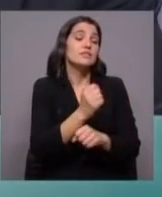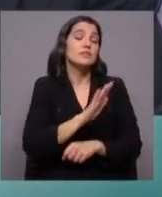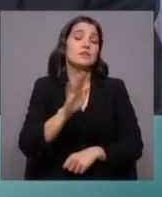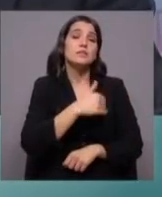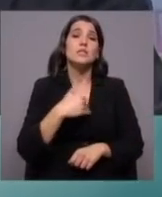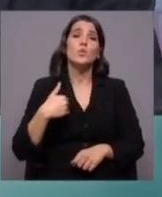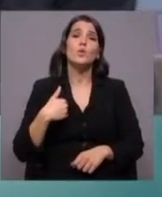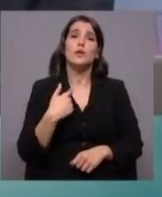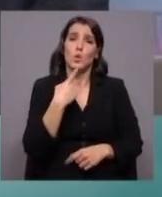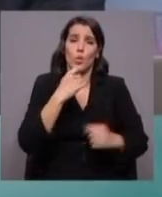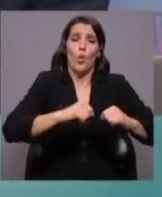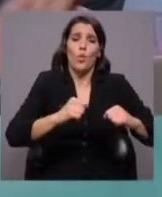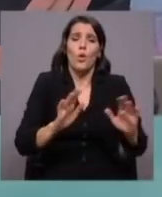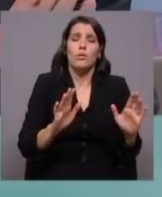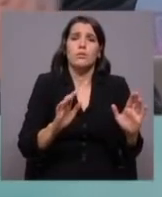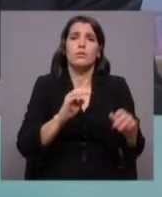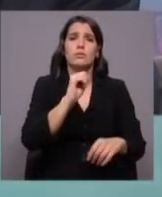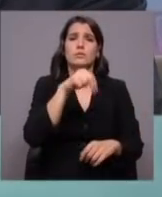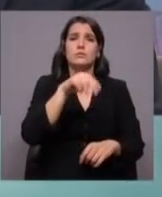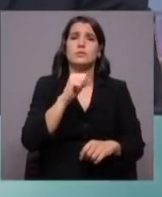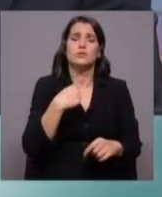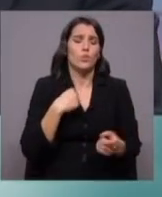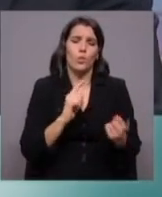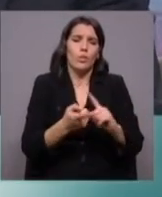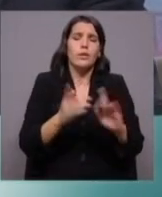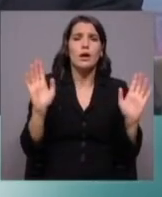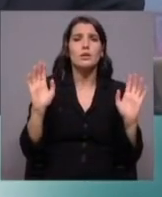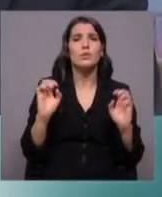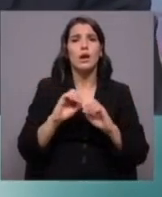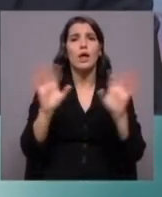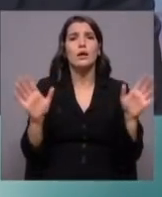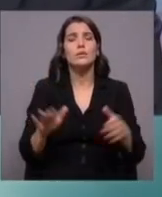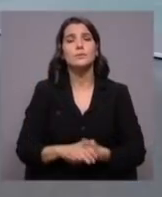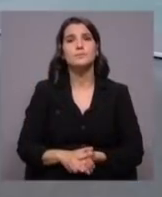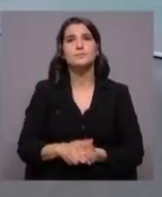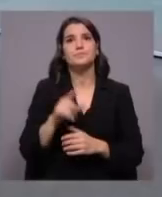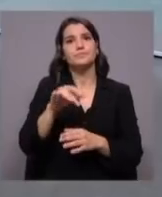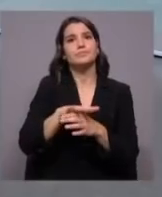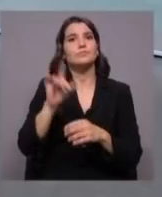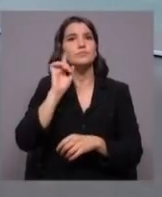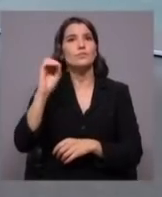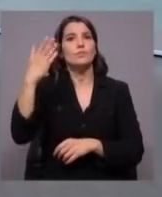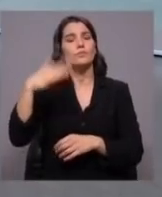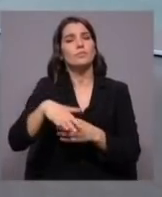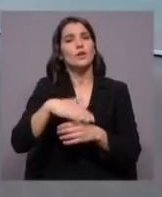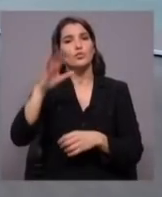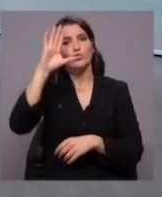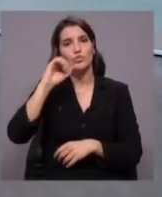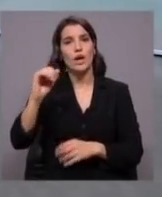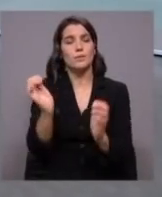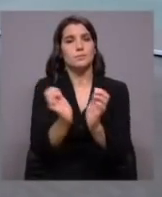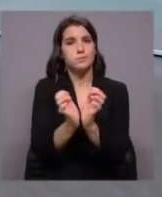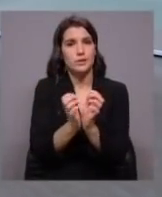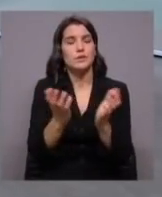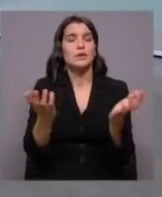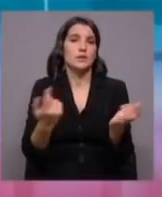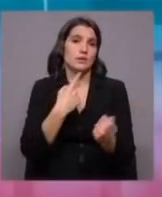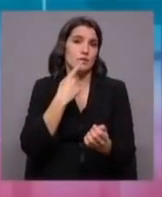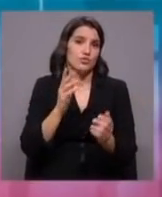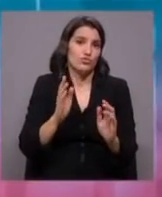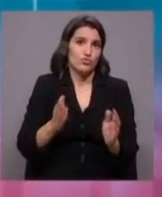Aí que foi isso que eu concordei. Não, ninguém, bem pelo contrário. E temos também uma contrário. Área fundamental nas funções do Estado, na área da Segurança Social. Já aqui disse